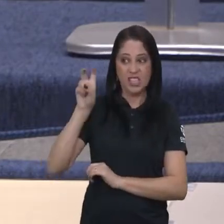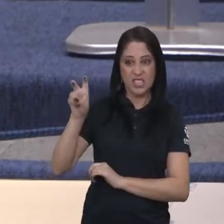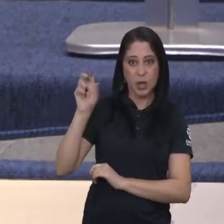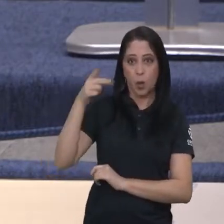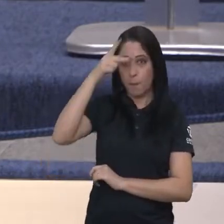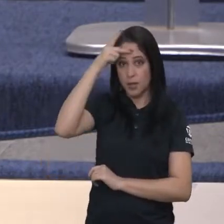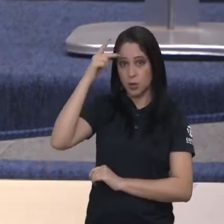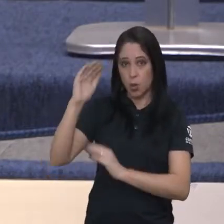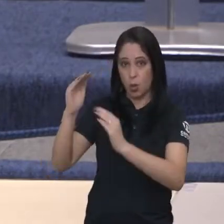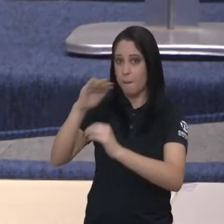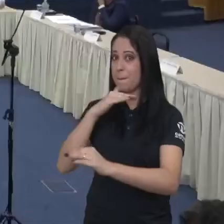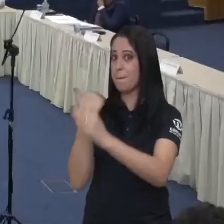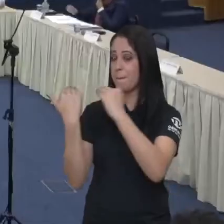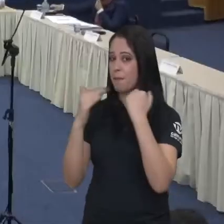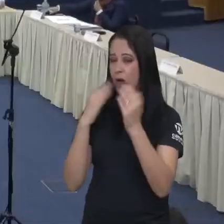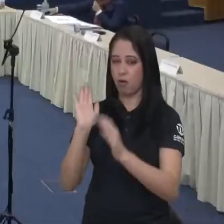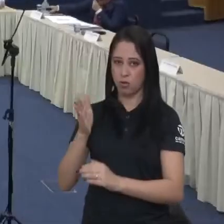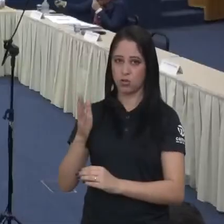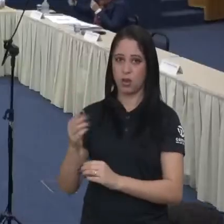pessoas, lá no Rio Cumprido.